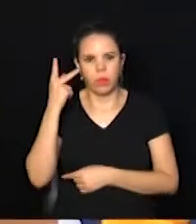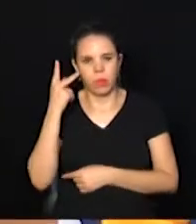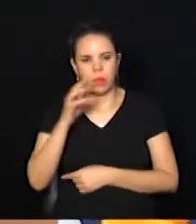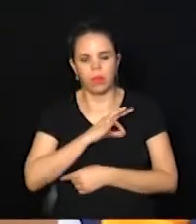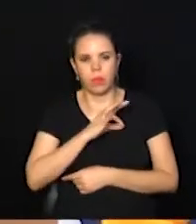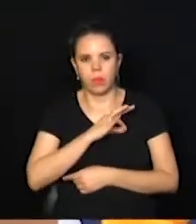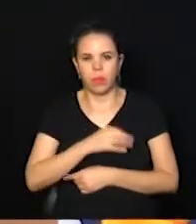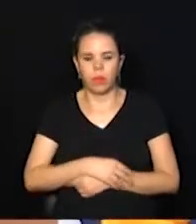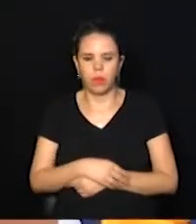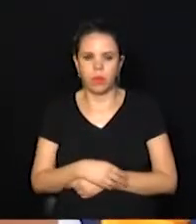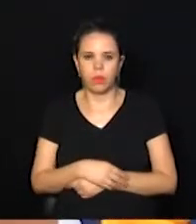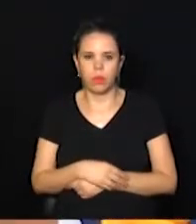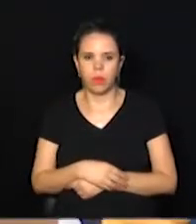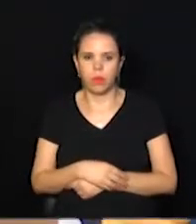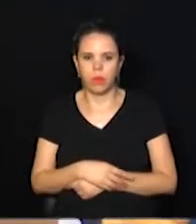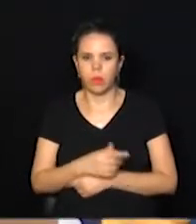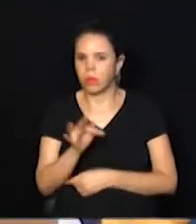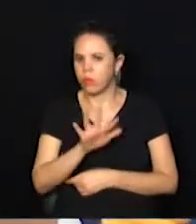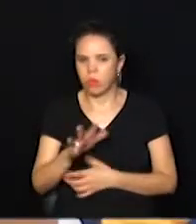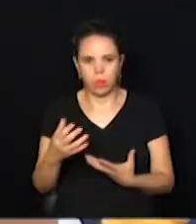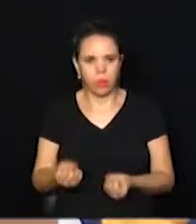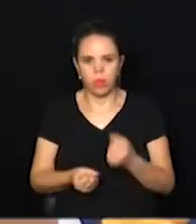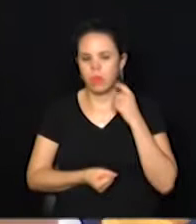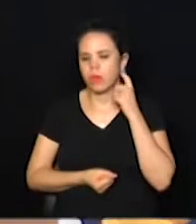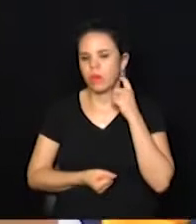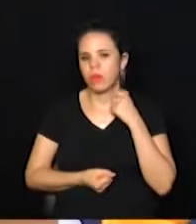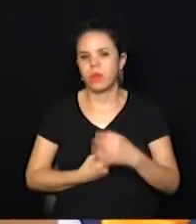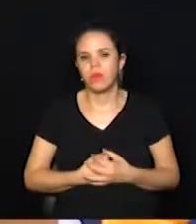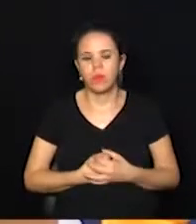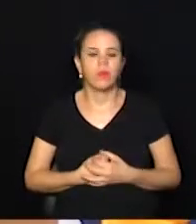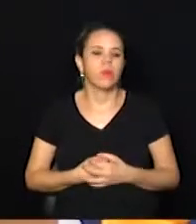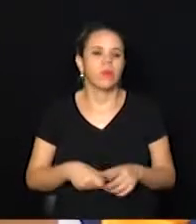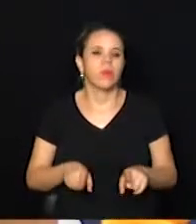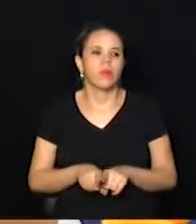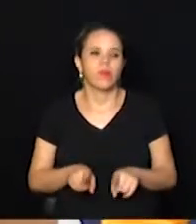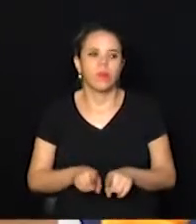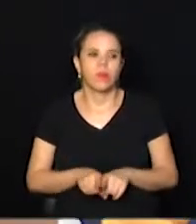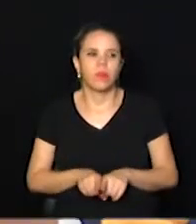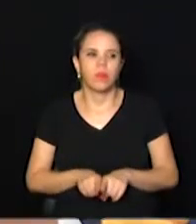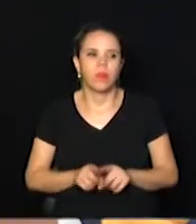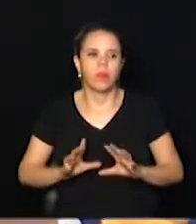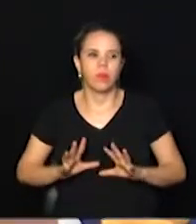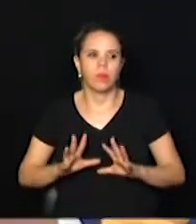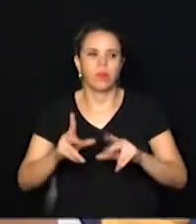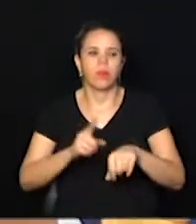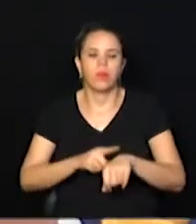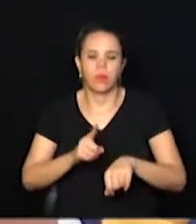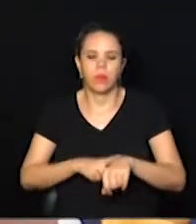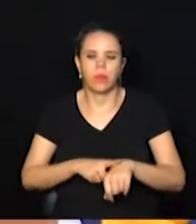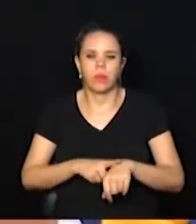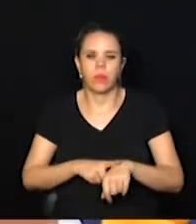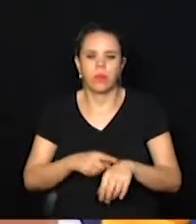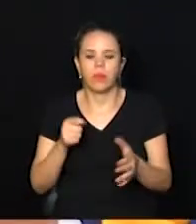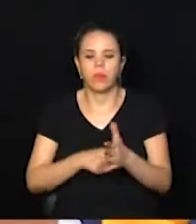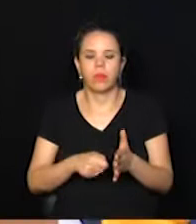Civil. A não federalização também, em todos os momentos em que ela foi